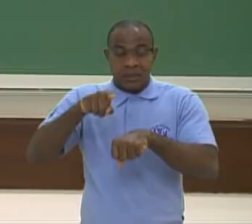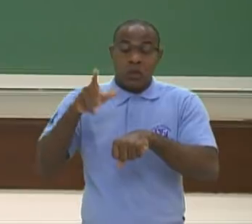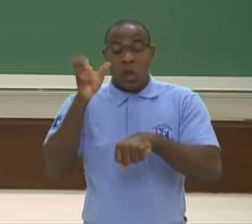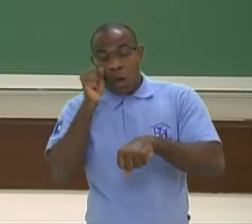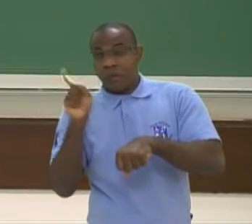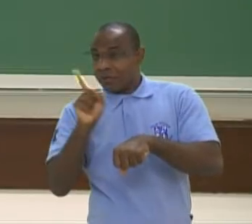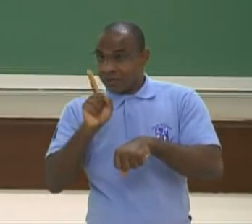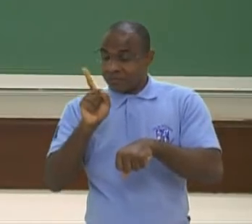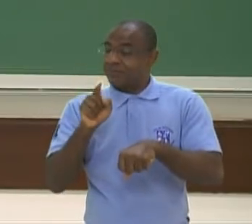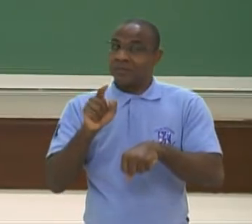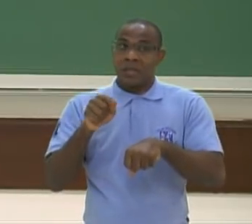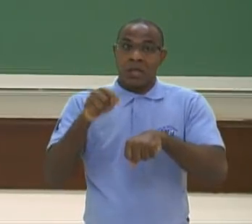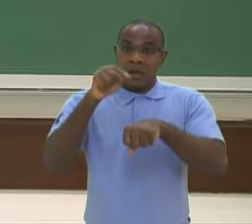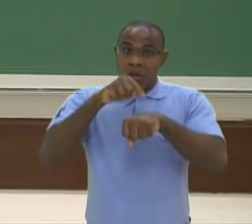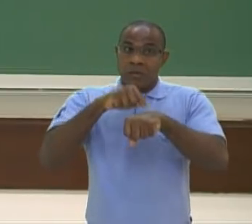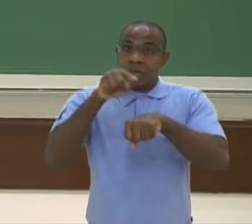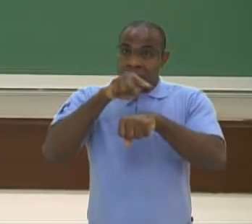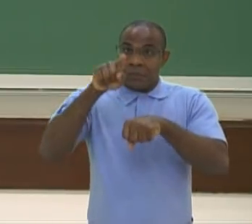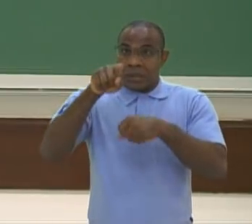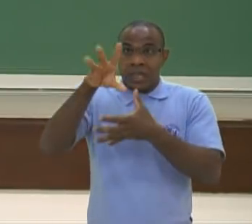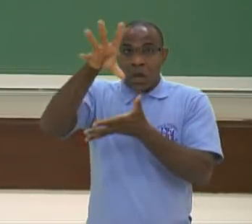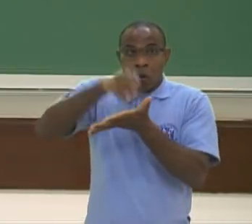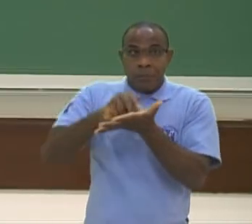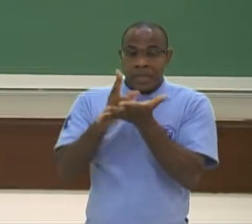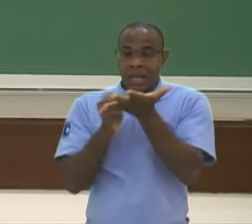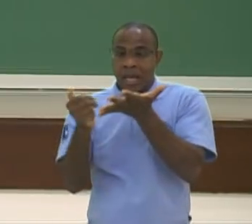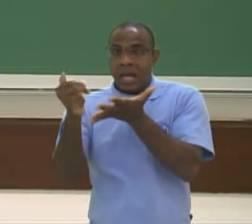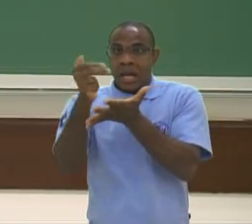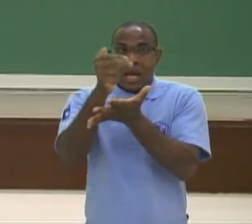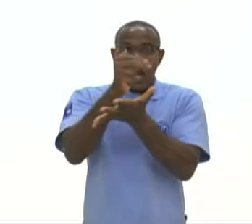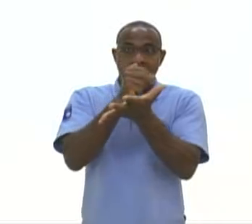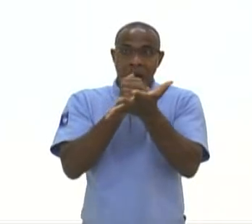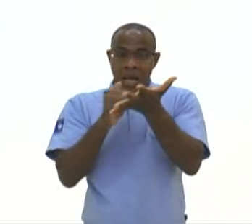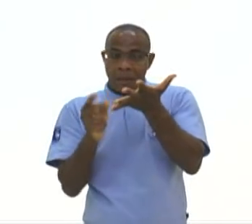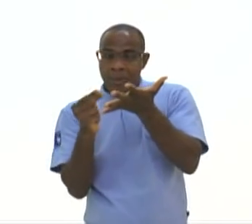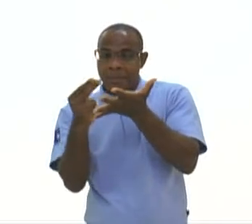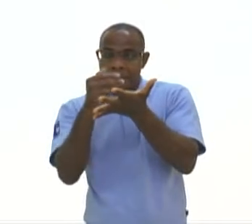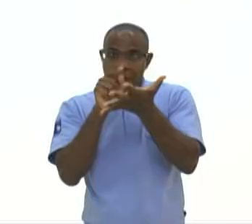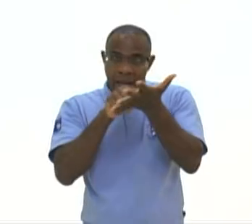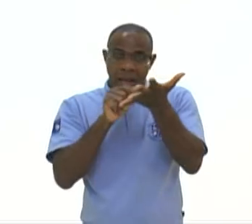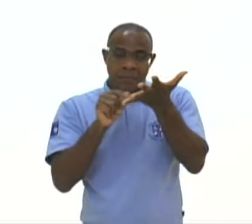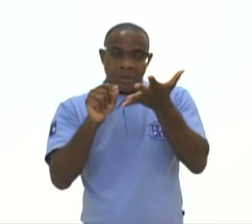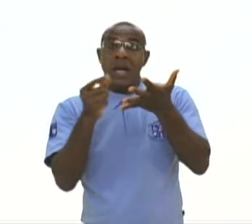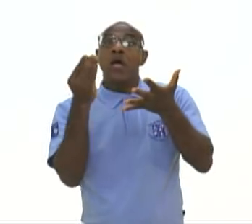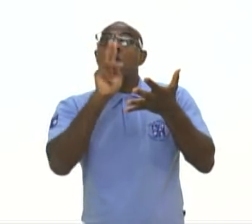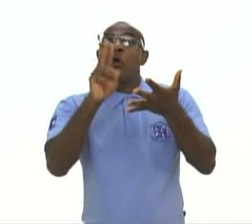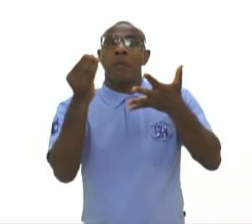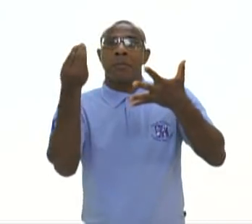faz. E daqui a pouquinho a gente volta com esse desenho colorido e bem bonito com todos os nomes.